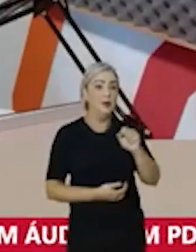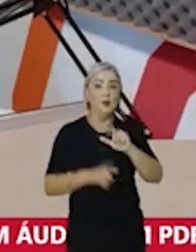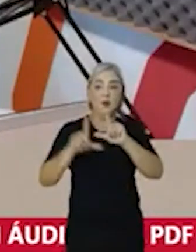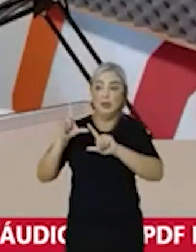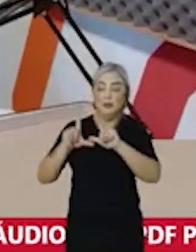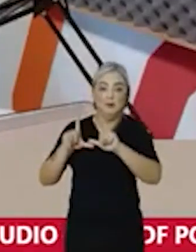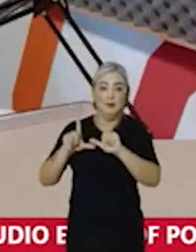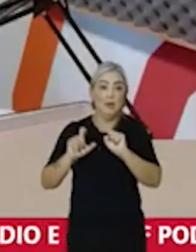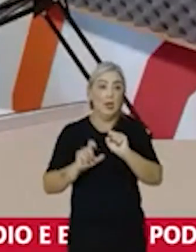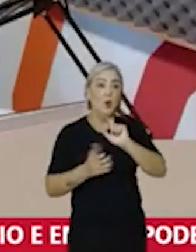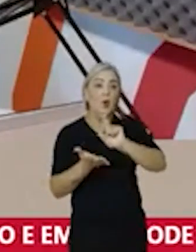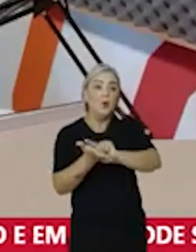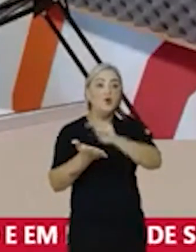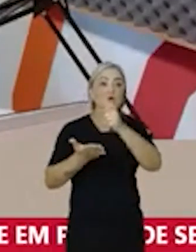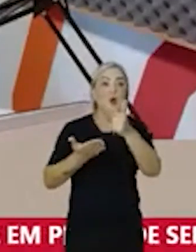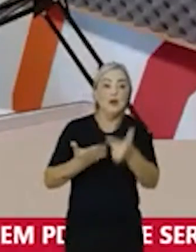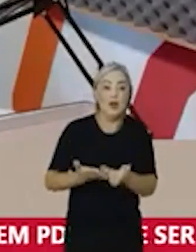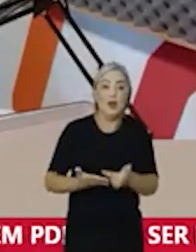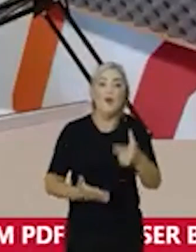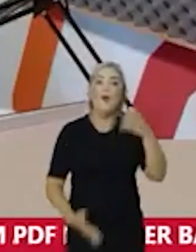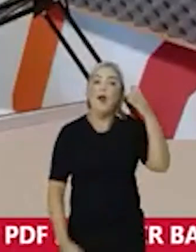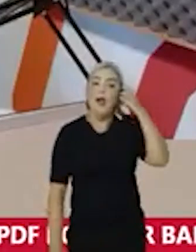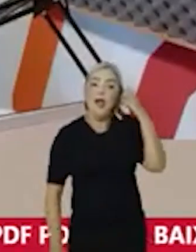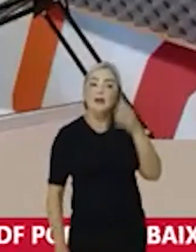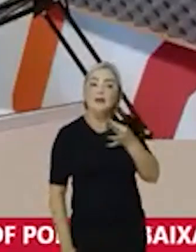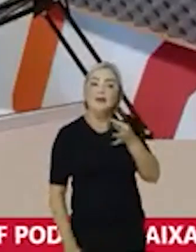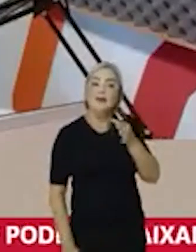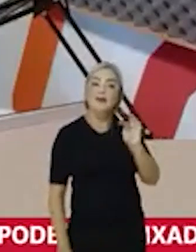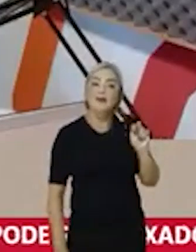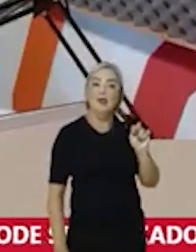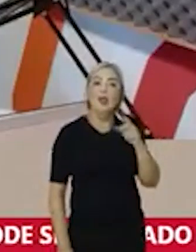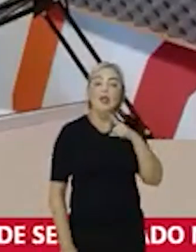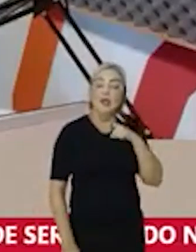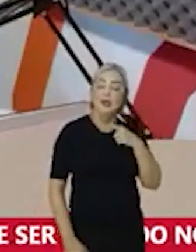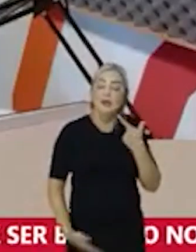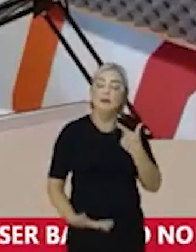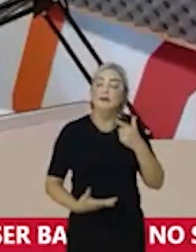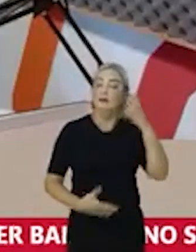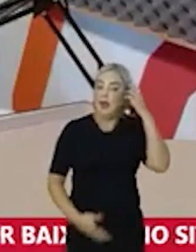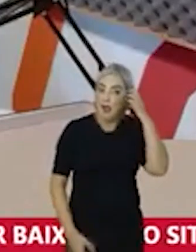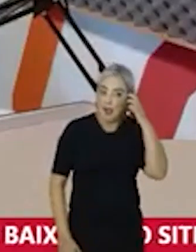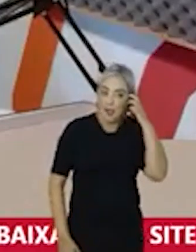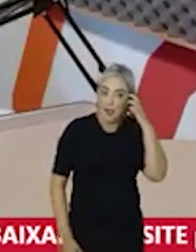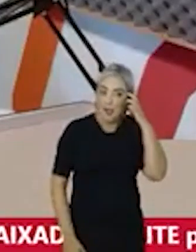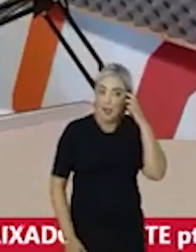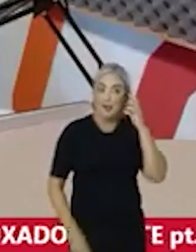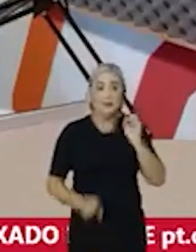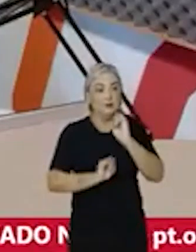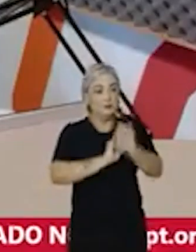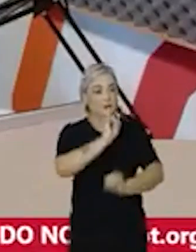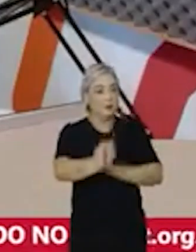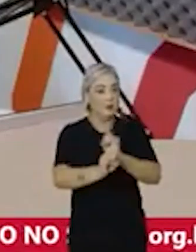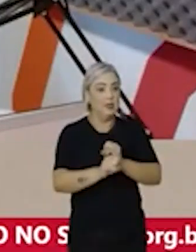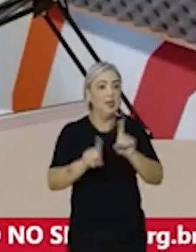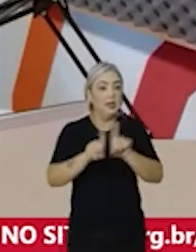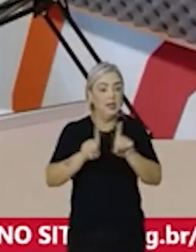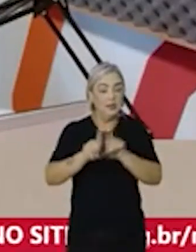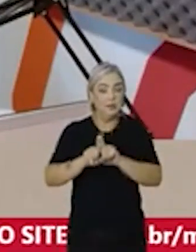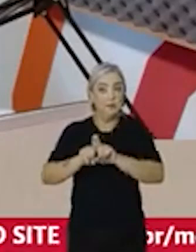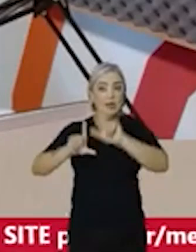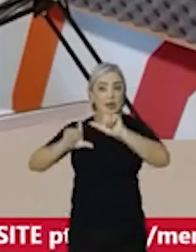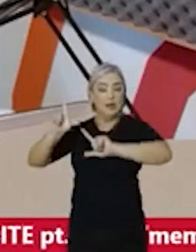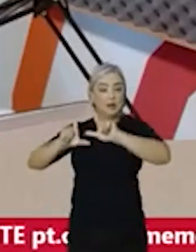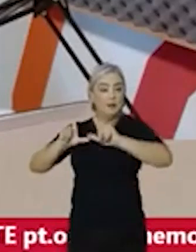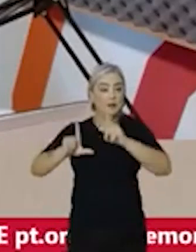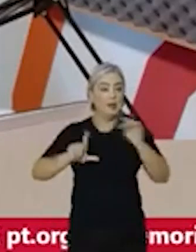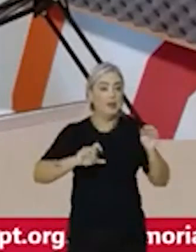Não, é Jornal Rádio PT. E aí a gente vai ao ar, tanto na Rádio PT na web, quanto na TV PT no YouTube. E